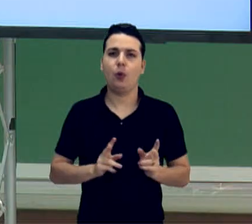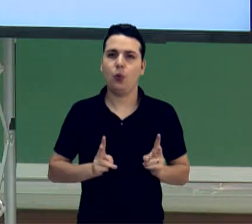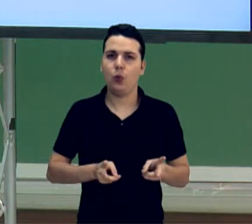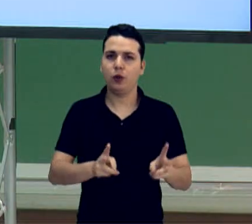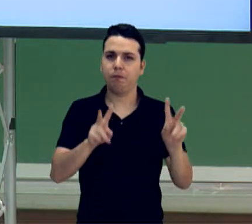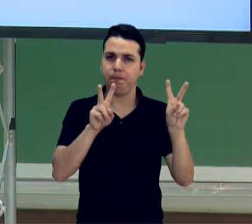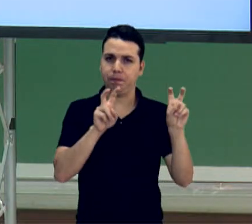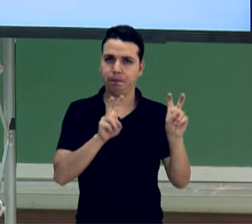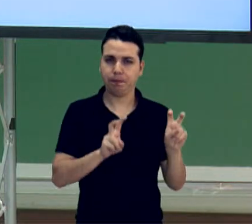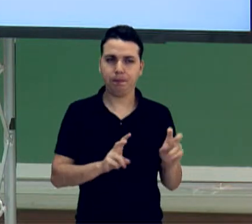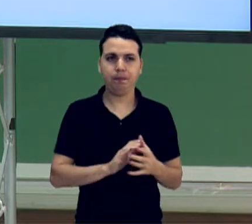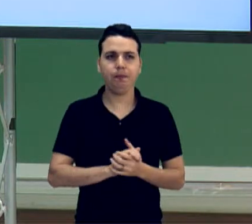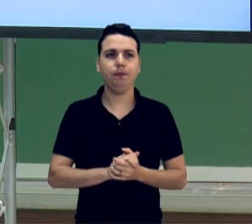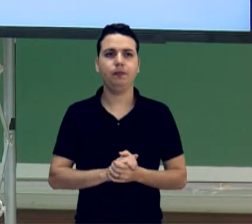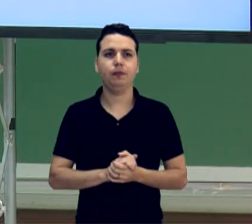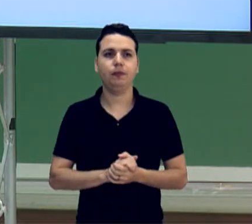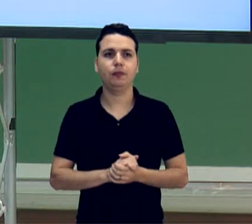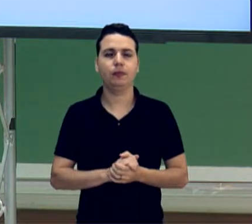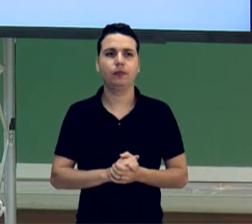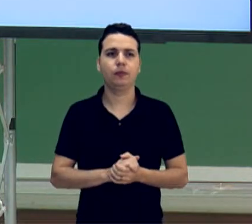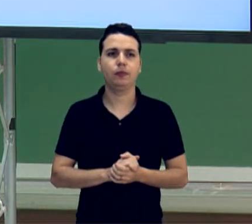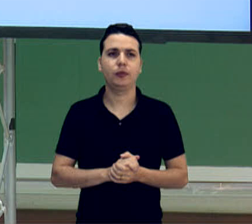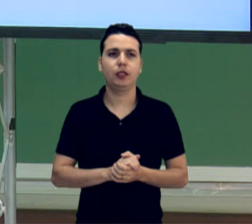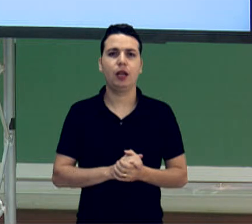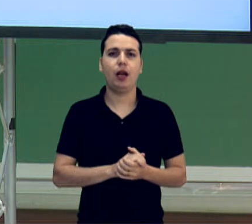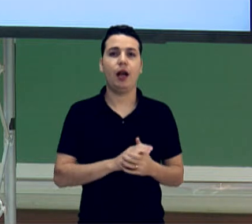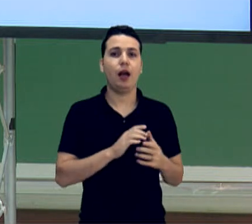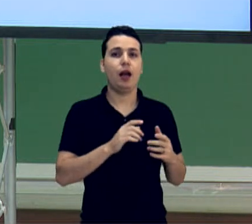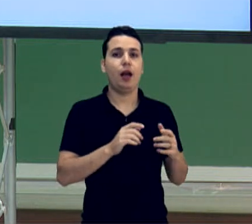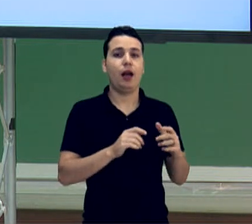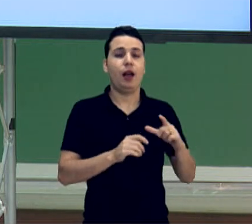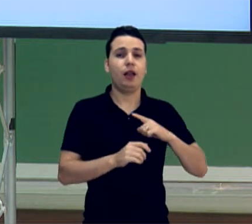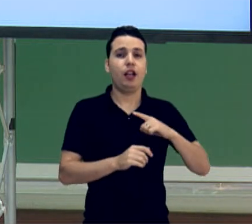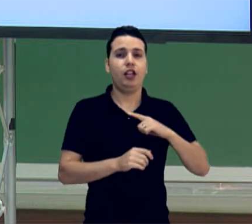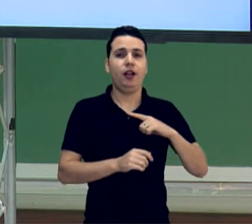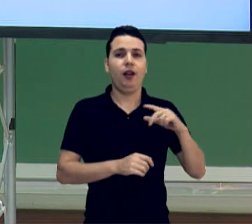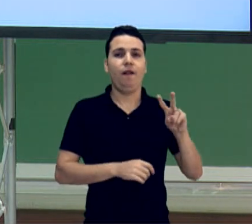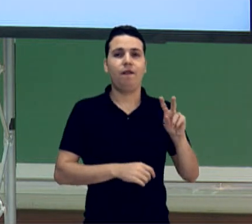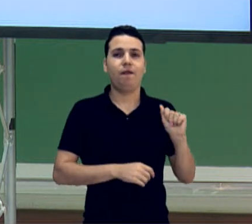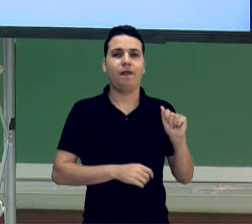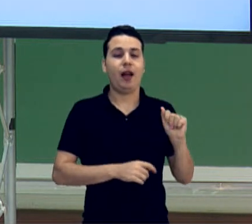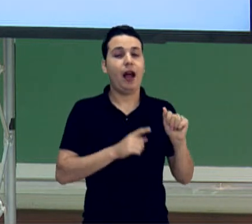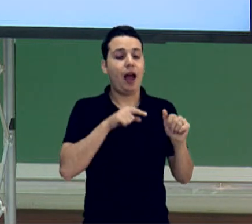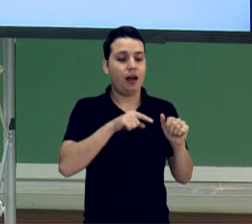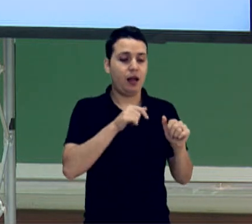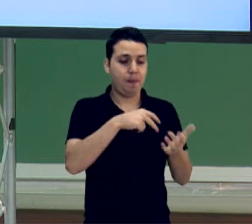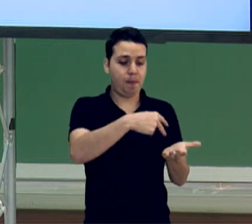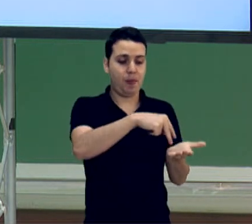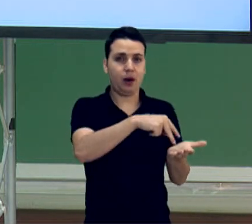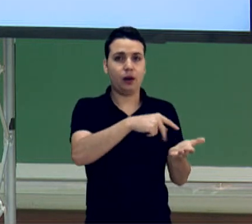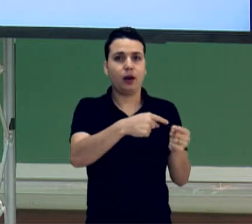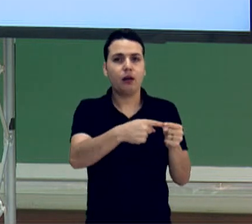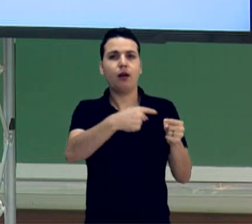rancheira. Se constitui de uma variante pampeana. Quando a gente fala de pampa, né? A gente está falando de uma